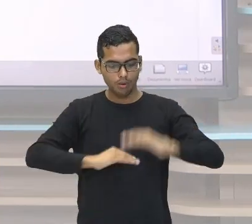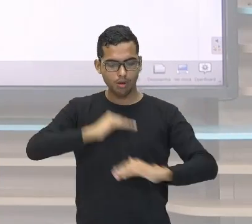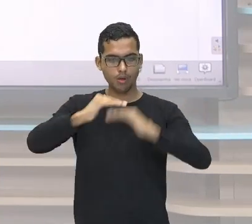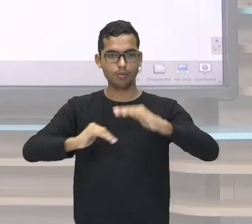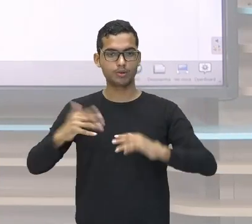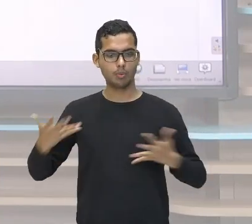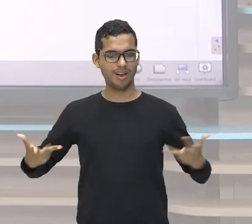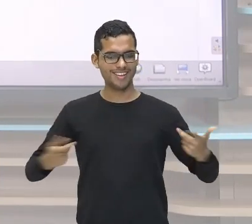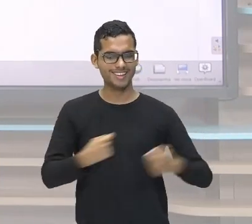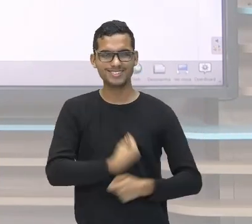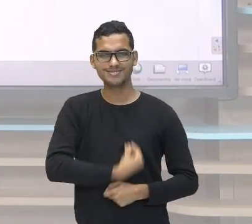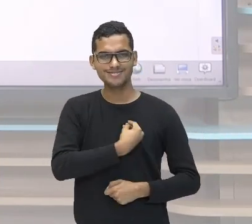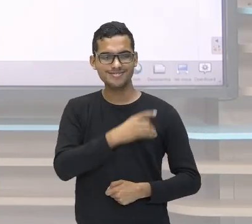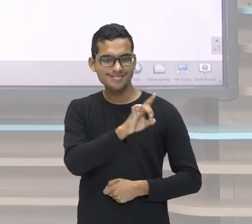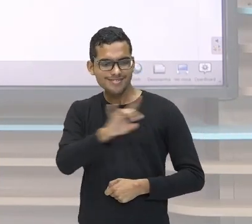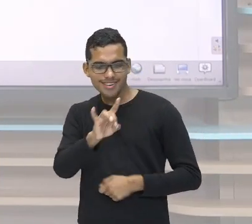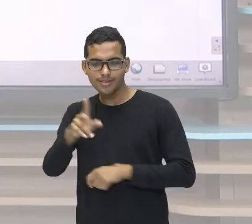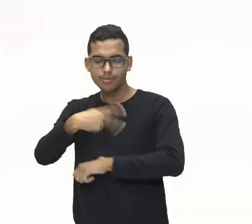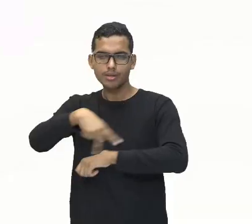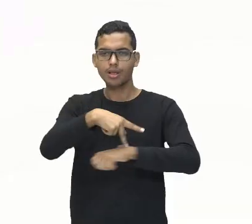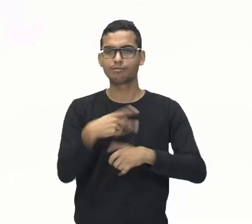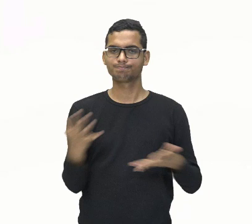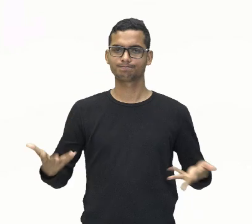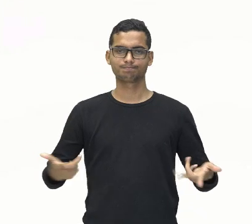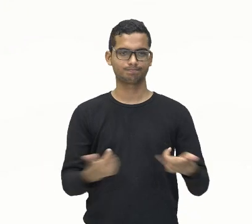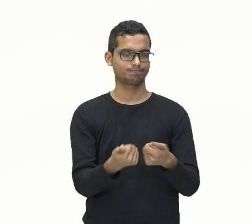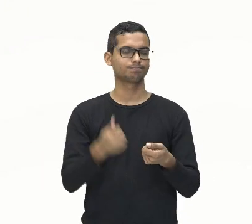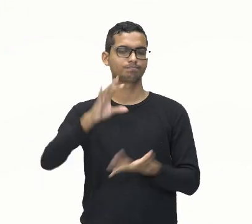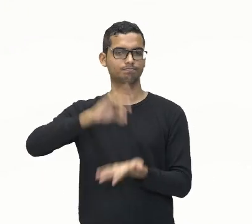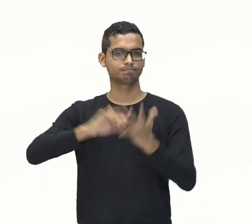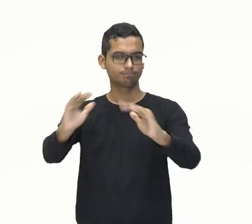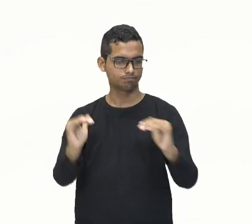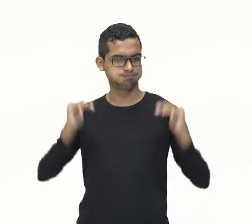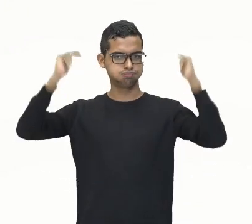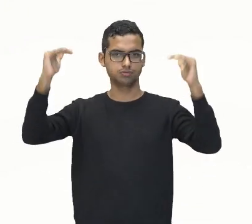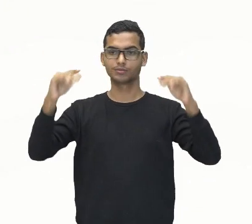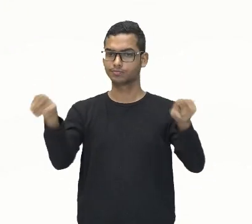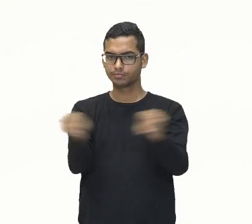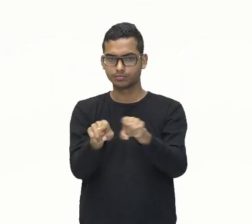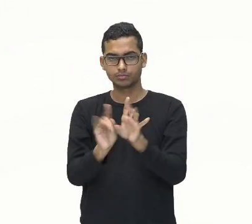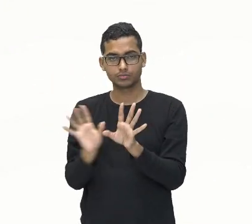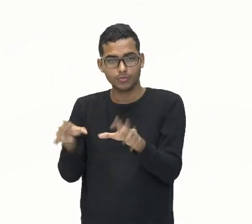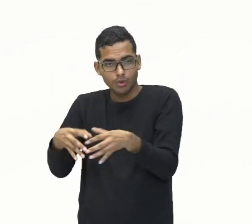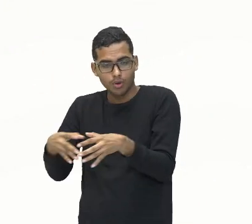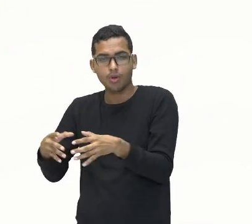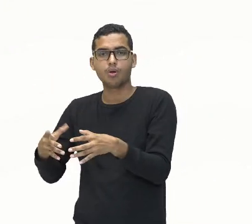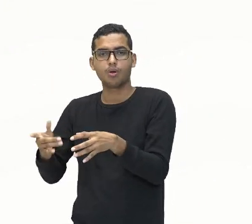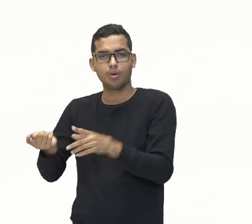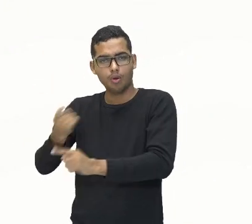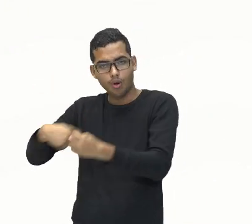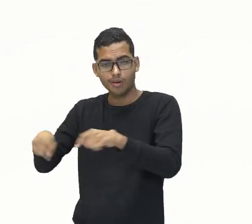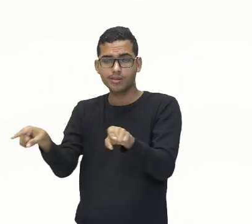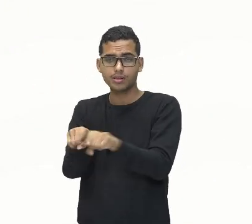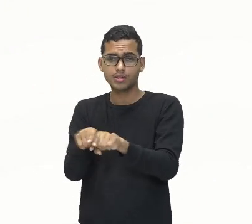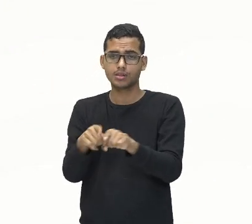diante, tá? Os blocos econômicos, então, gente, eles têm aí pontos positivos e têm